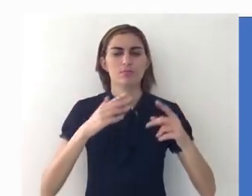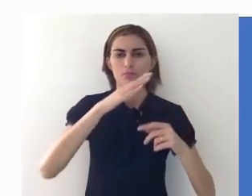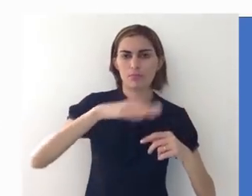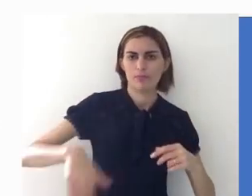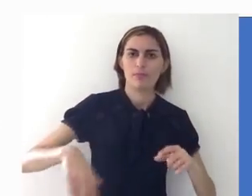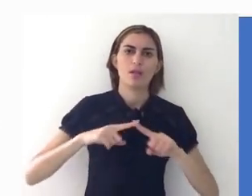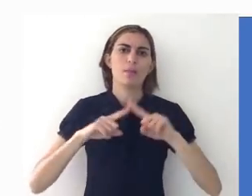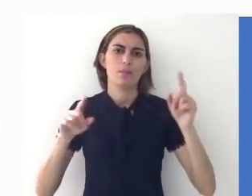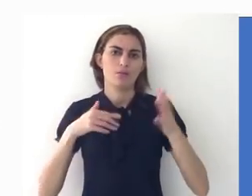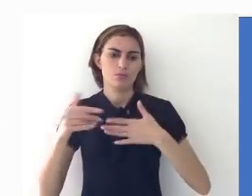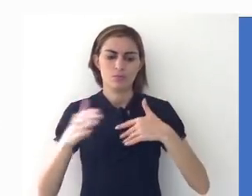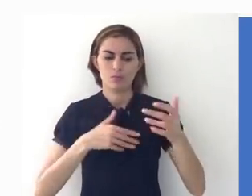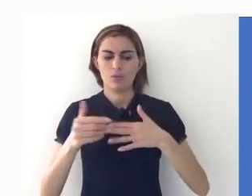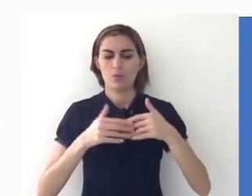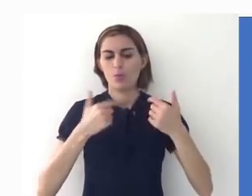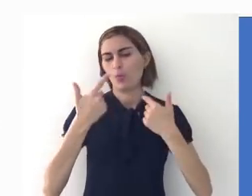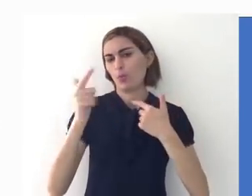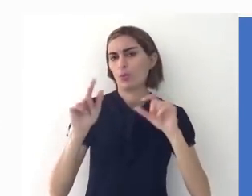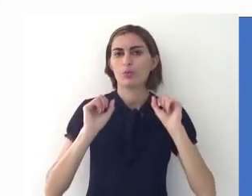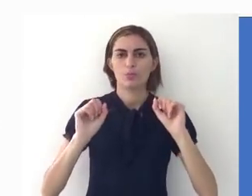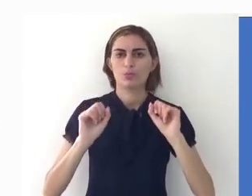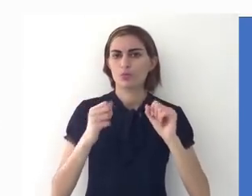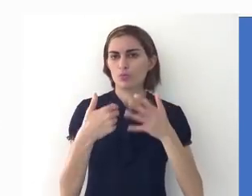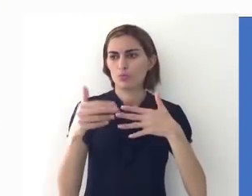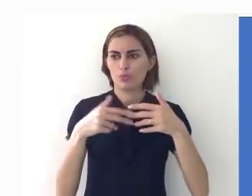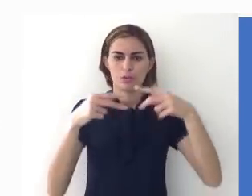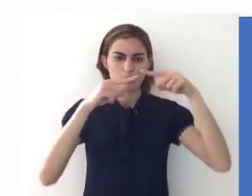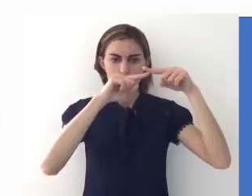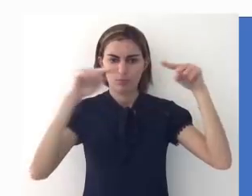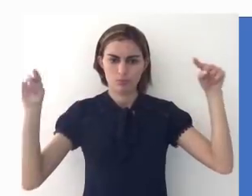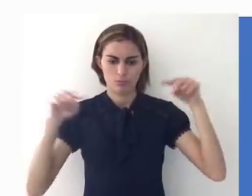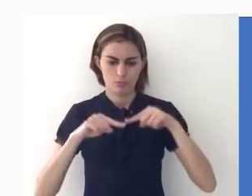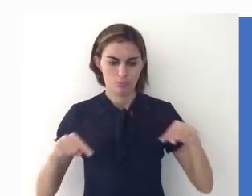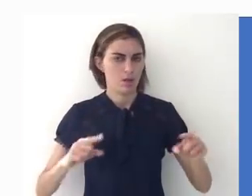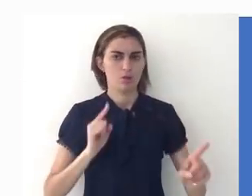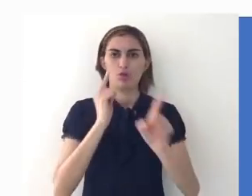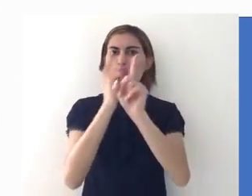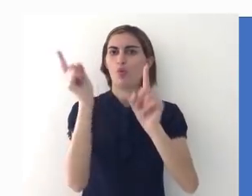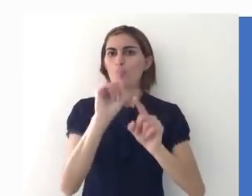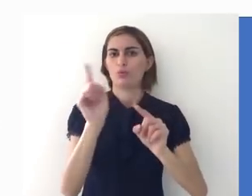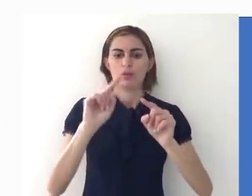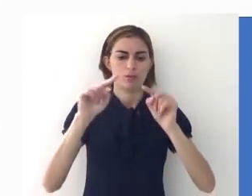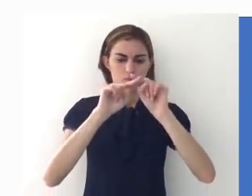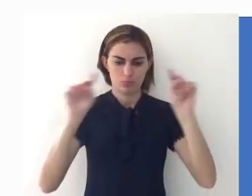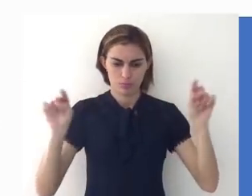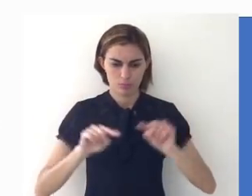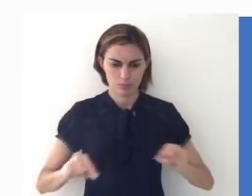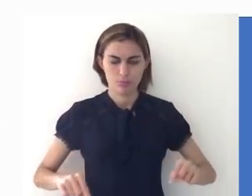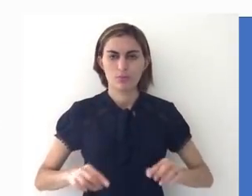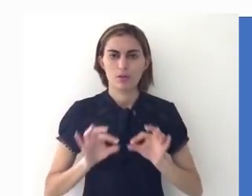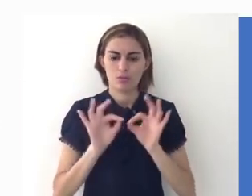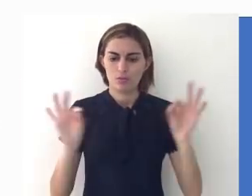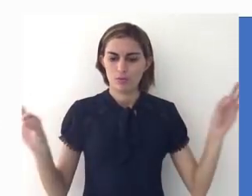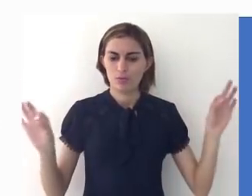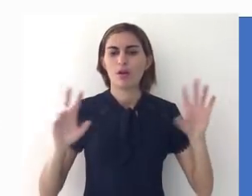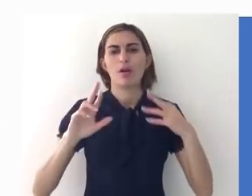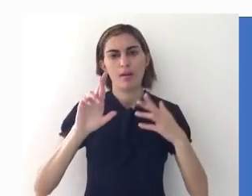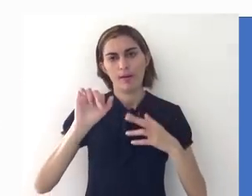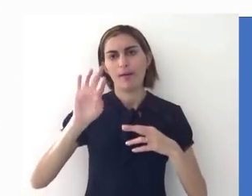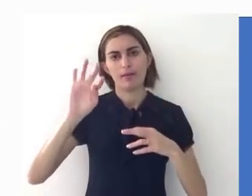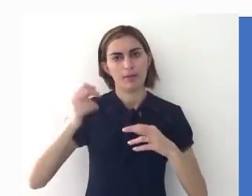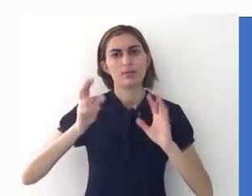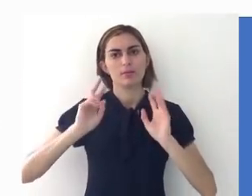como MN, como sendo paralelas, mas em qualquer outra posição, tendo duas retas que elas não se encontram, se mantêm sempre a uma